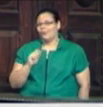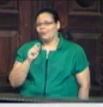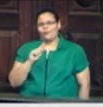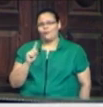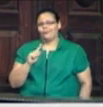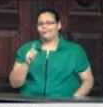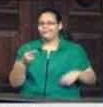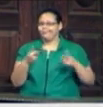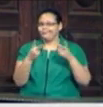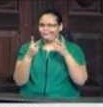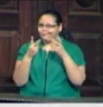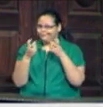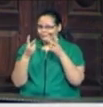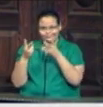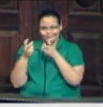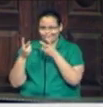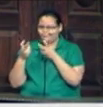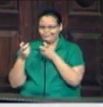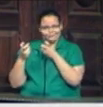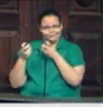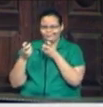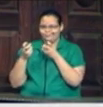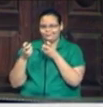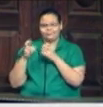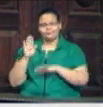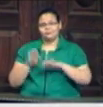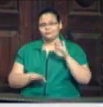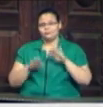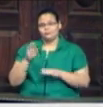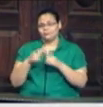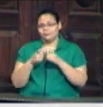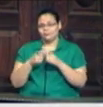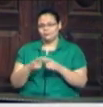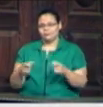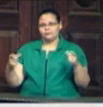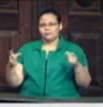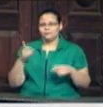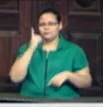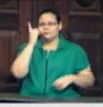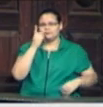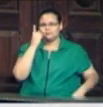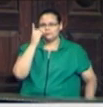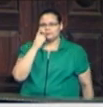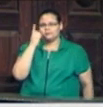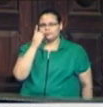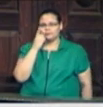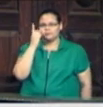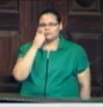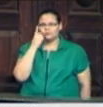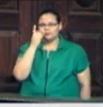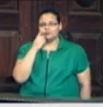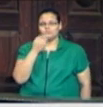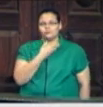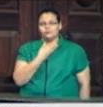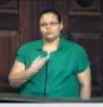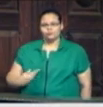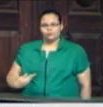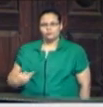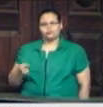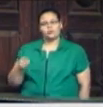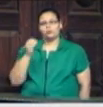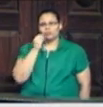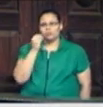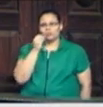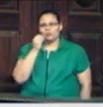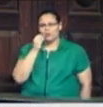não foi percebido, talvez pela maioria dos parlamentares. O governador ainda tenta